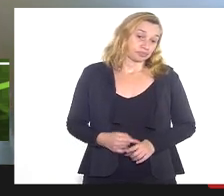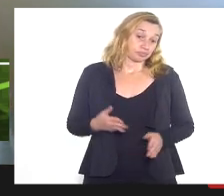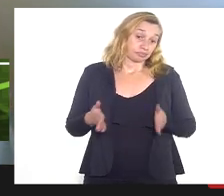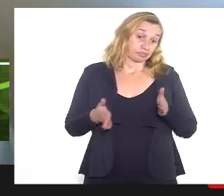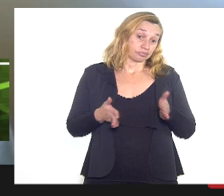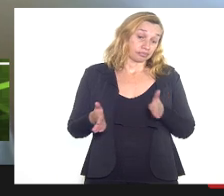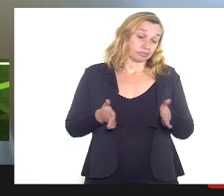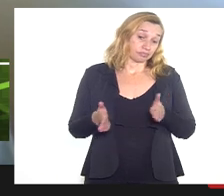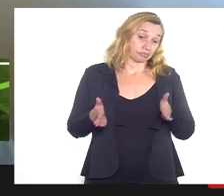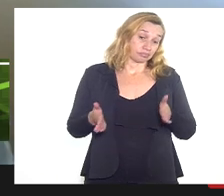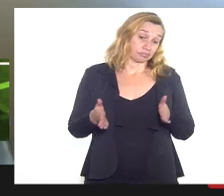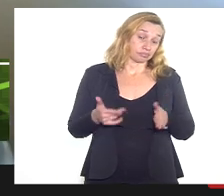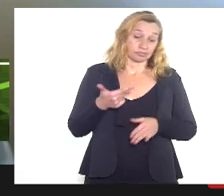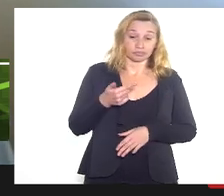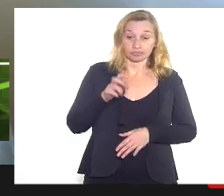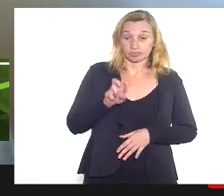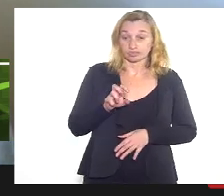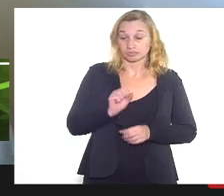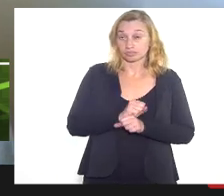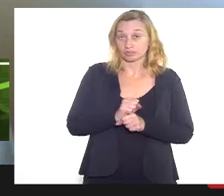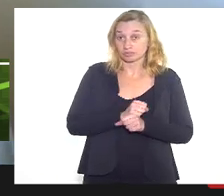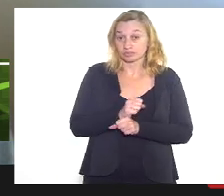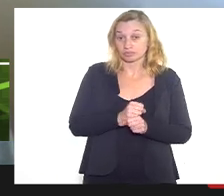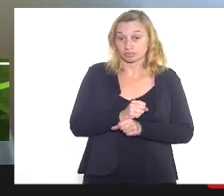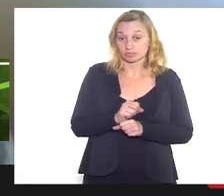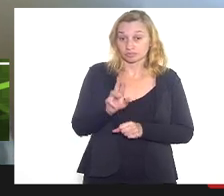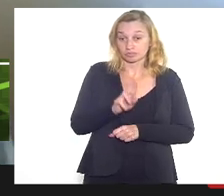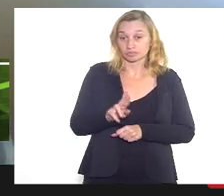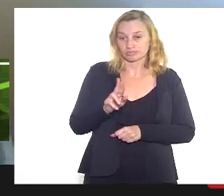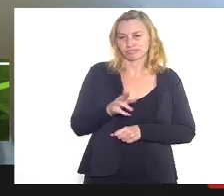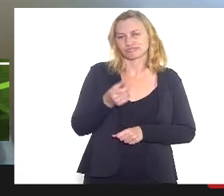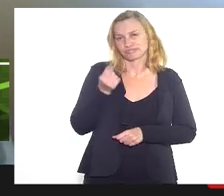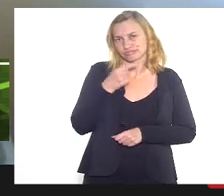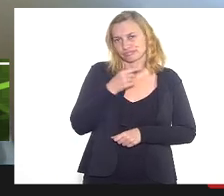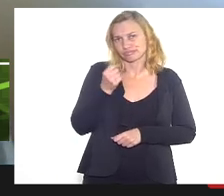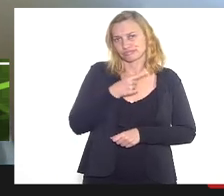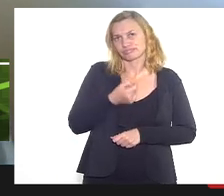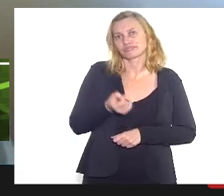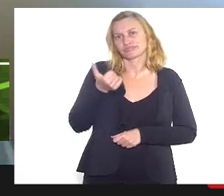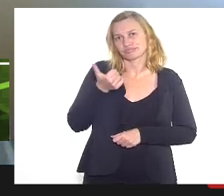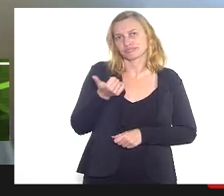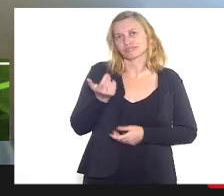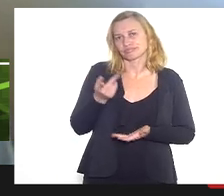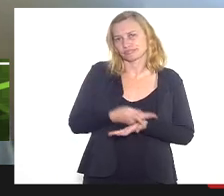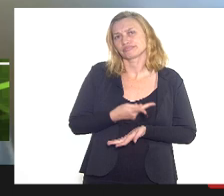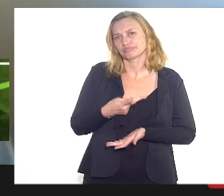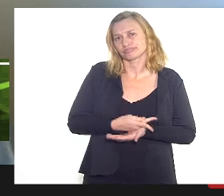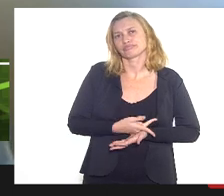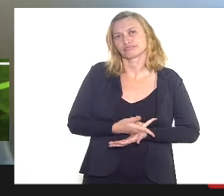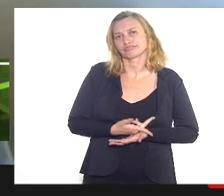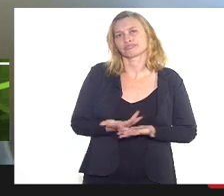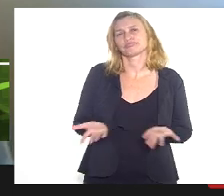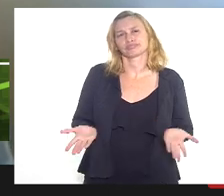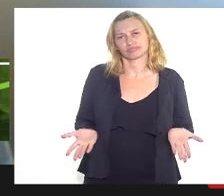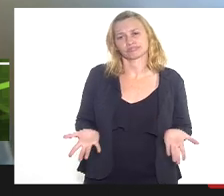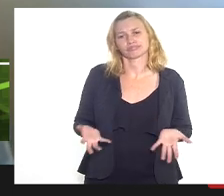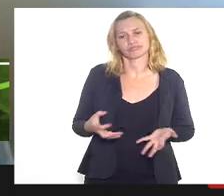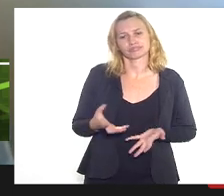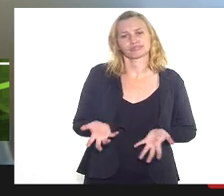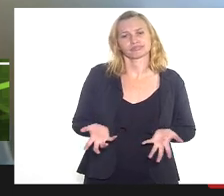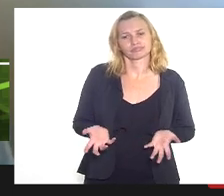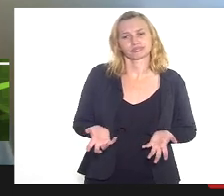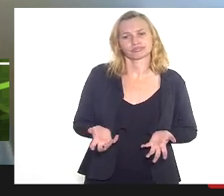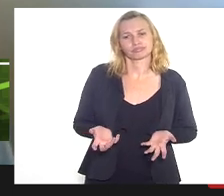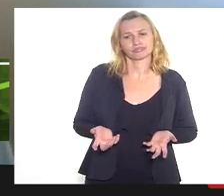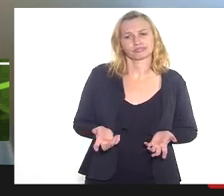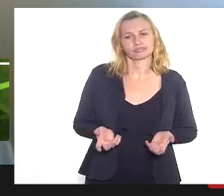temporária de 25 anos é quase uma piada de mau gosto. Aí teria que